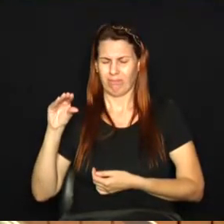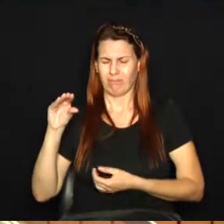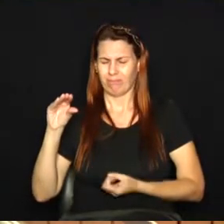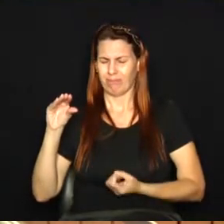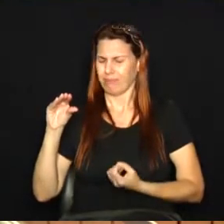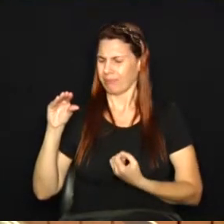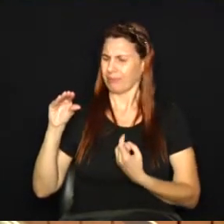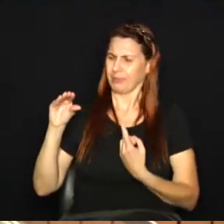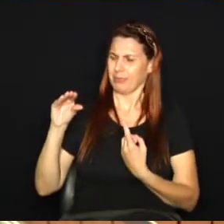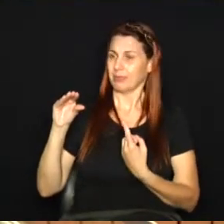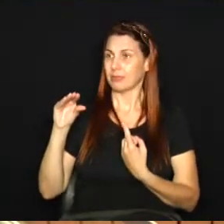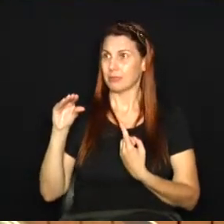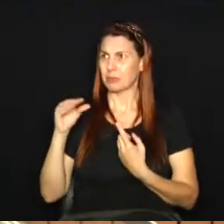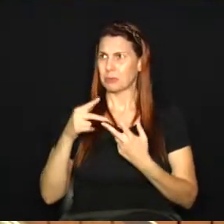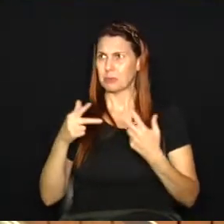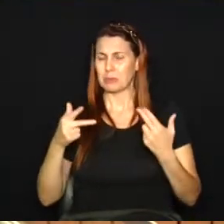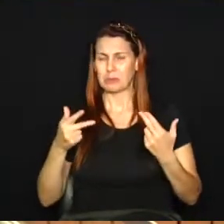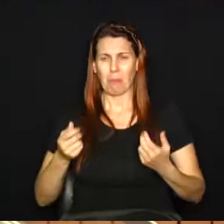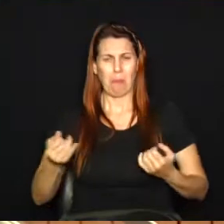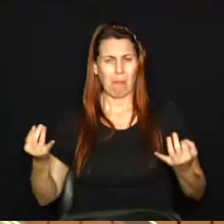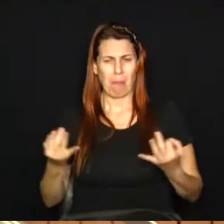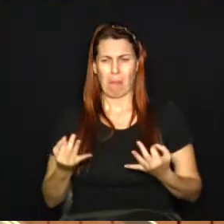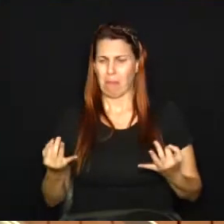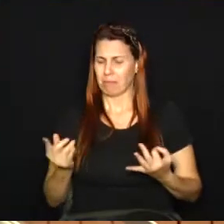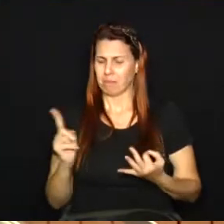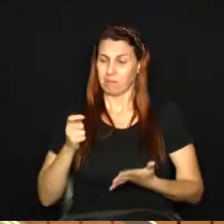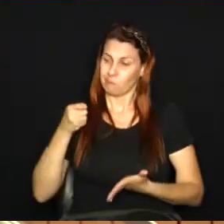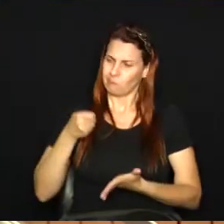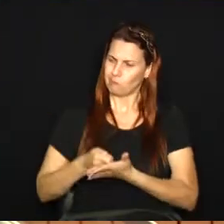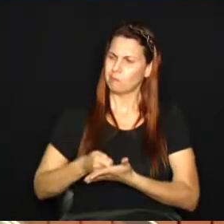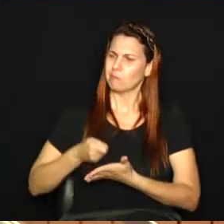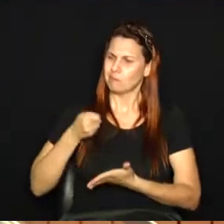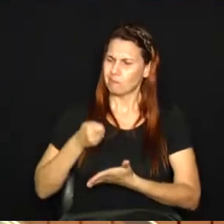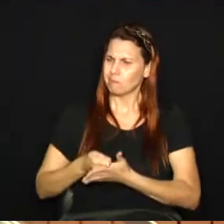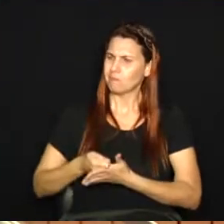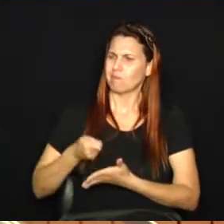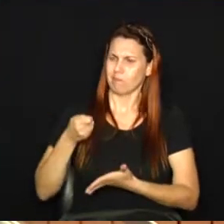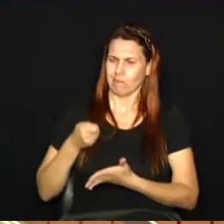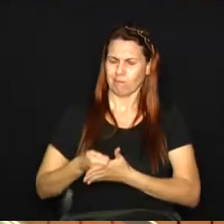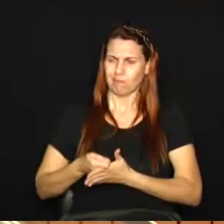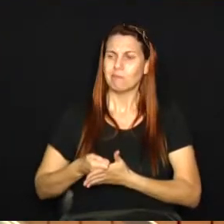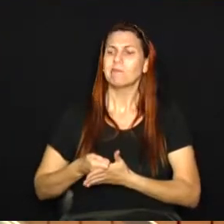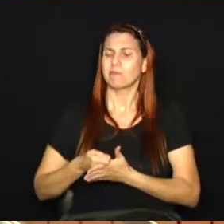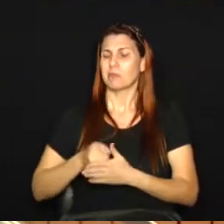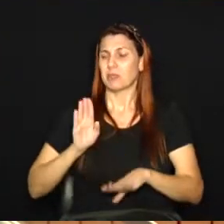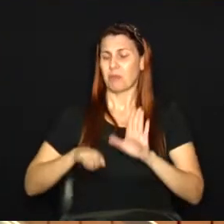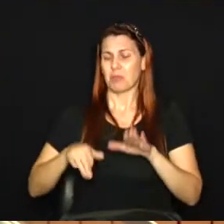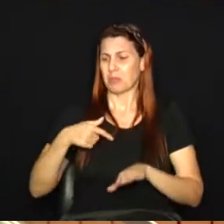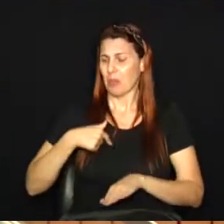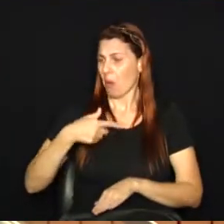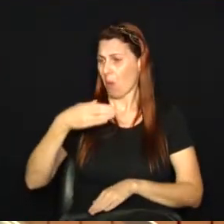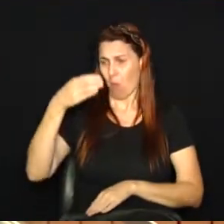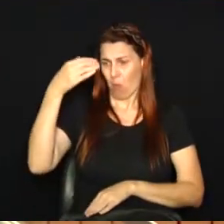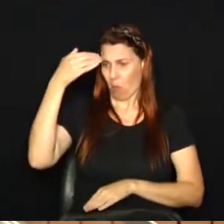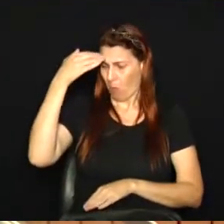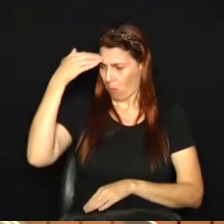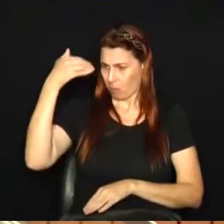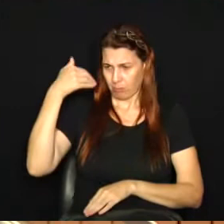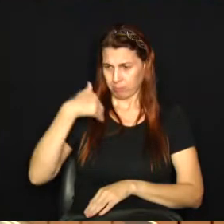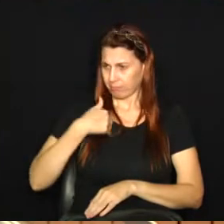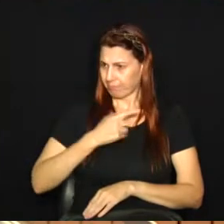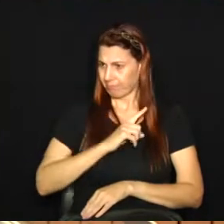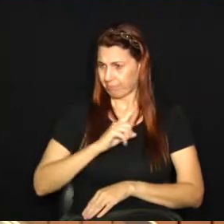muito boas de serem escutadas, cobranças que nós não devemos, mas pagamos por